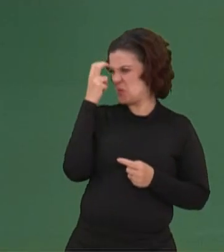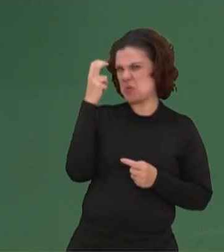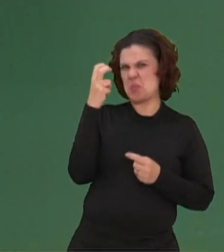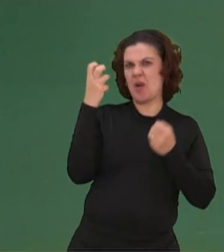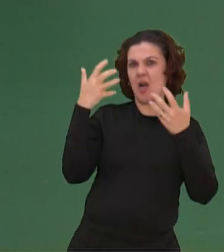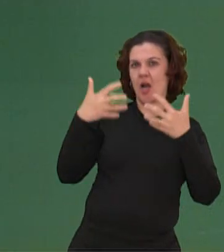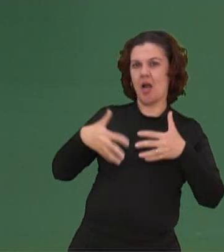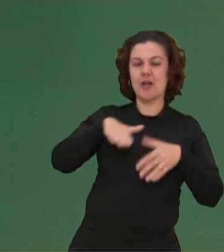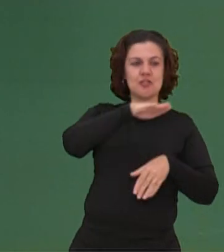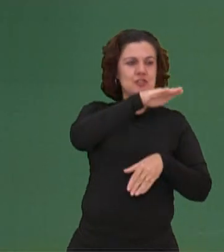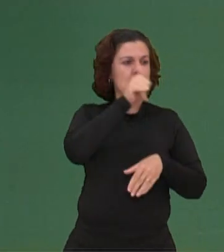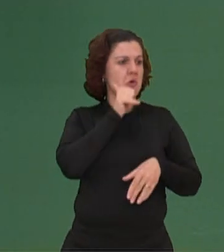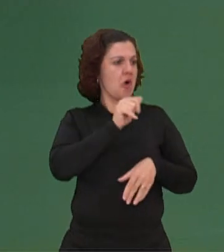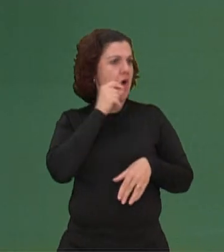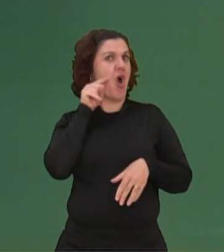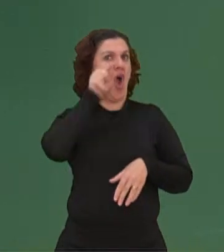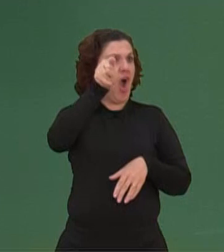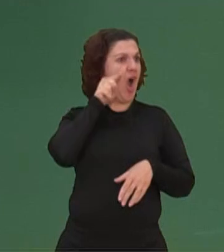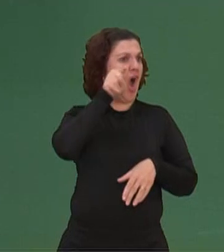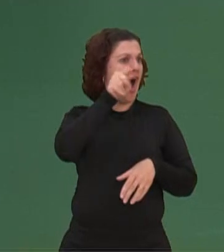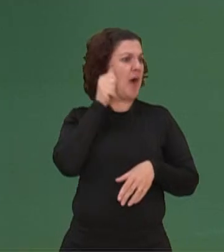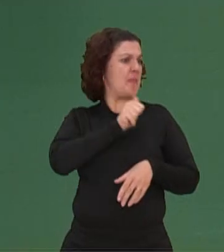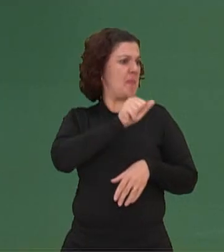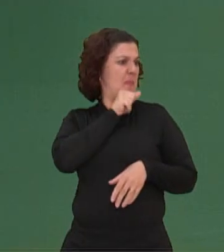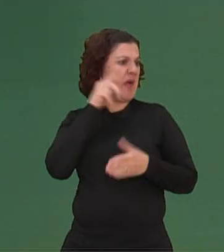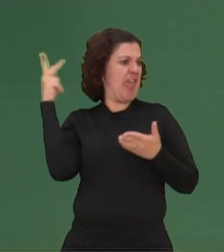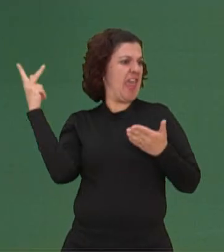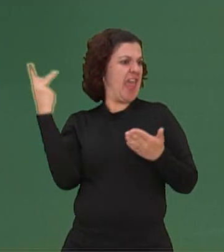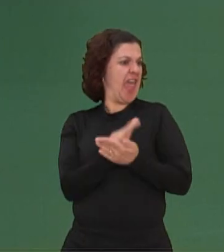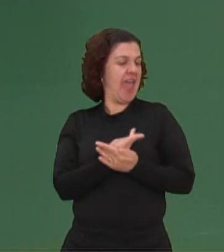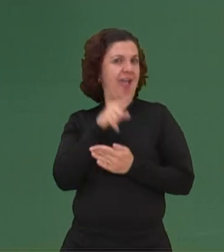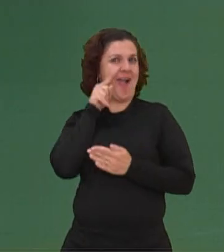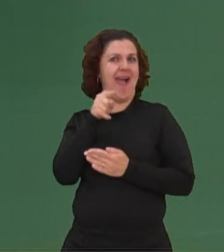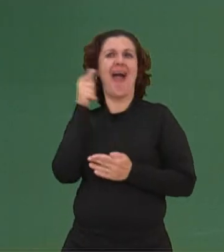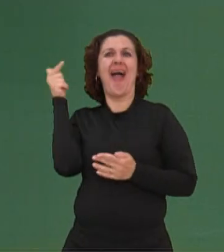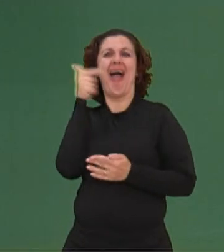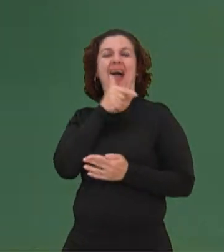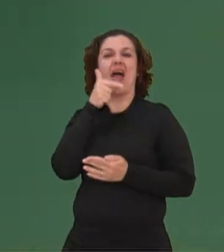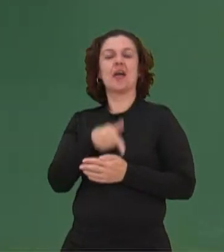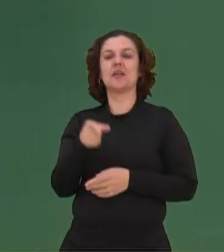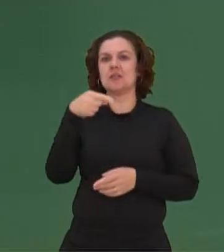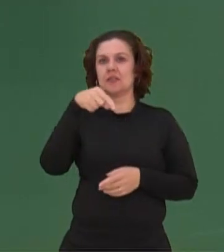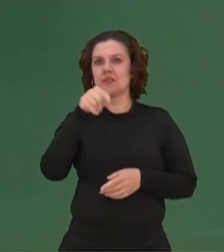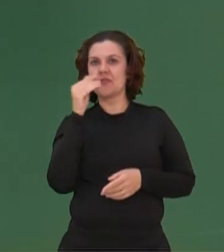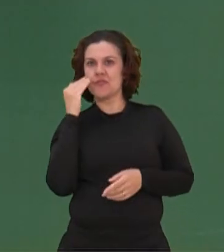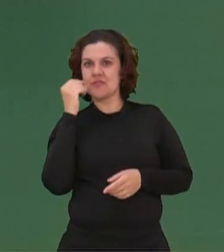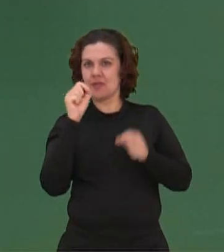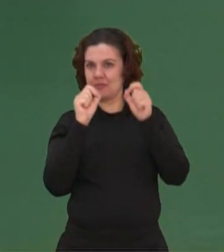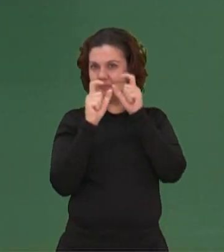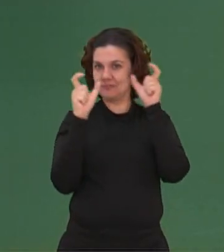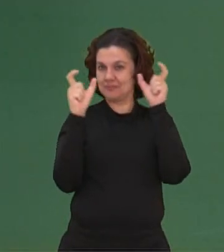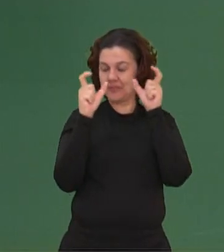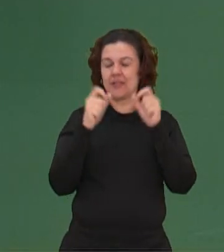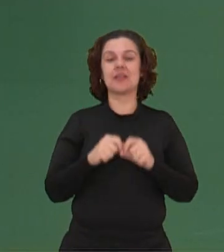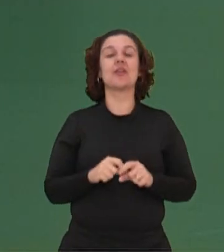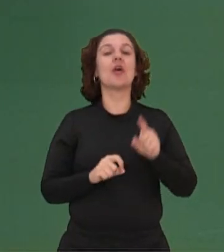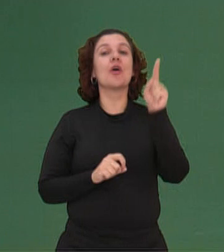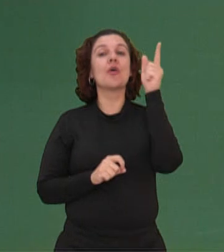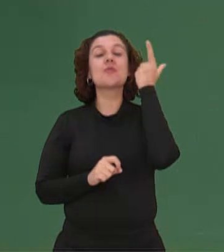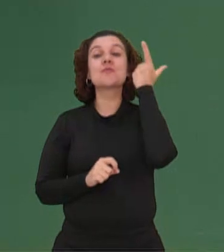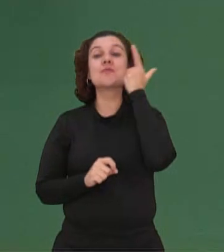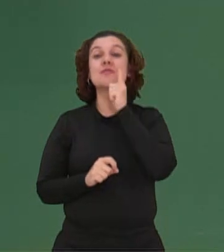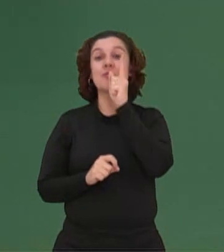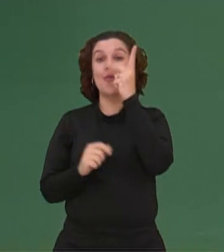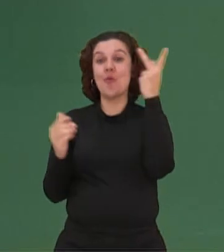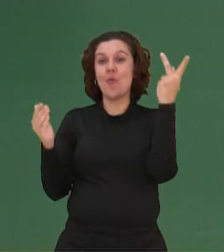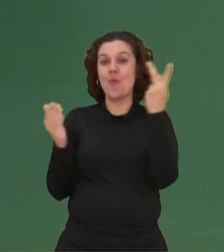que já chamou a mãe para ver e falar: olha ali, tem um erro! Ahá! Eu queria ver se você está prestando atenção. Conseguiu